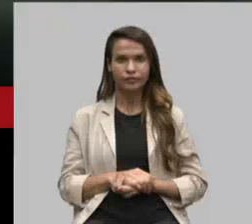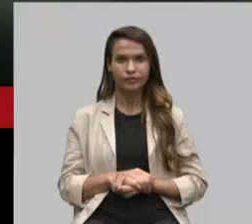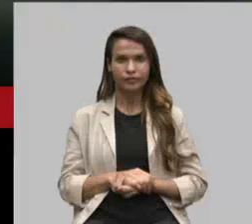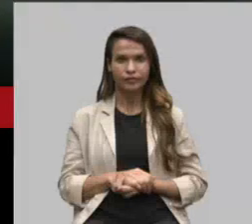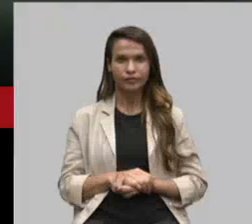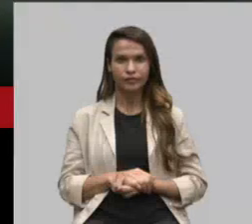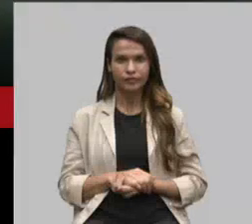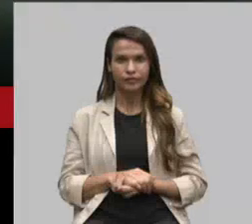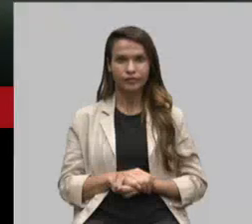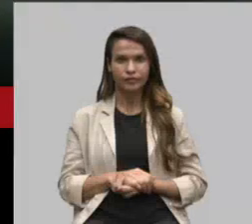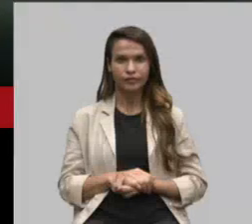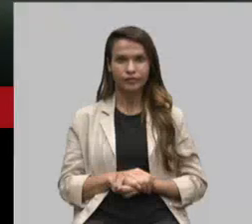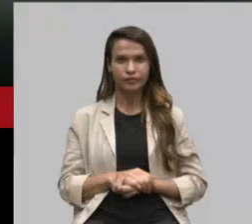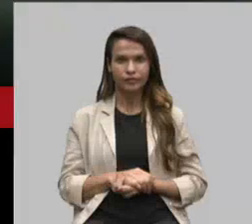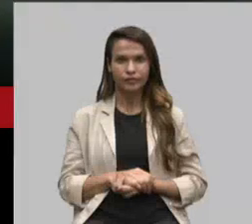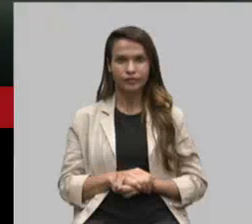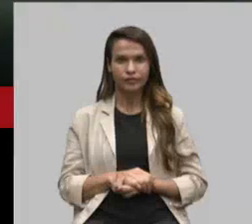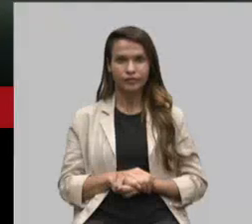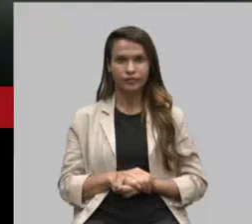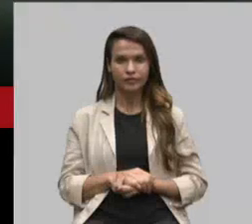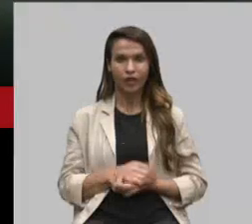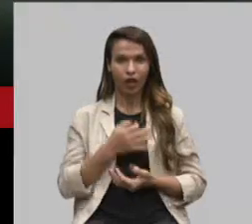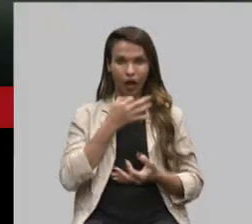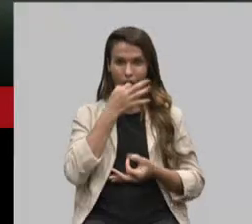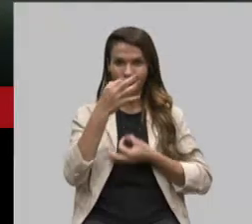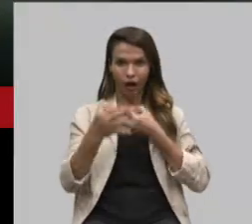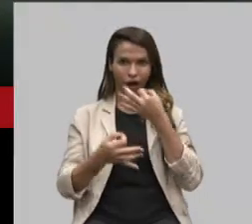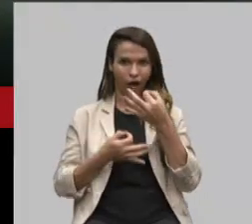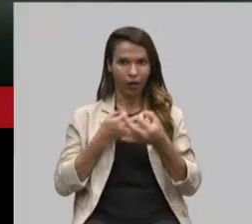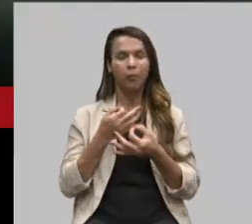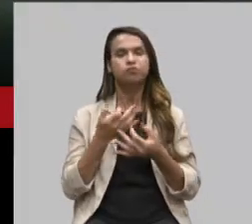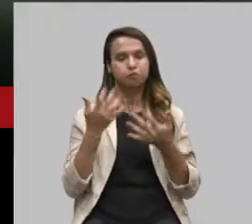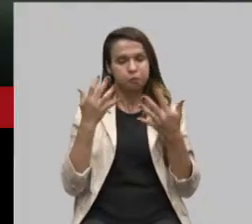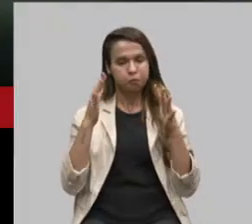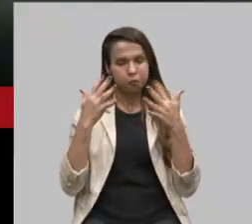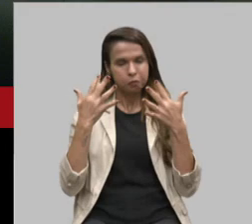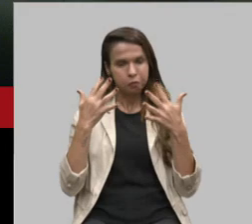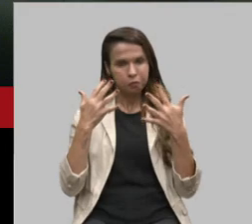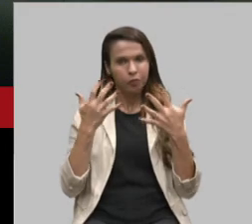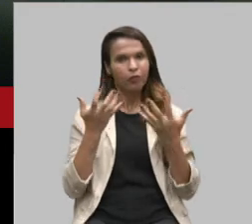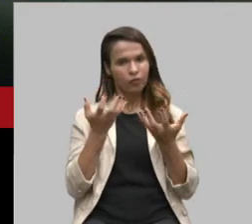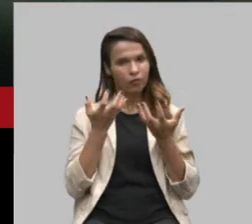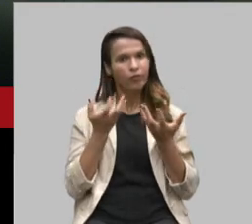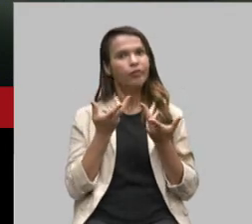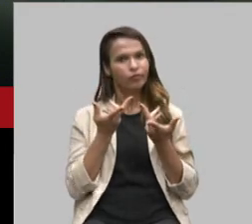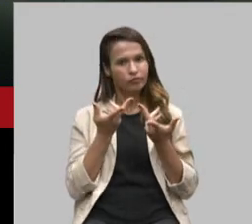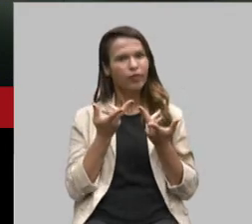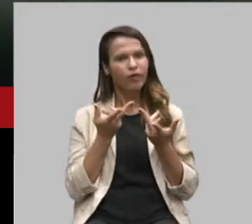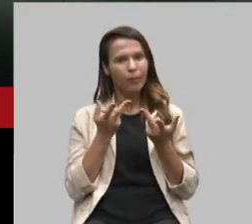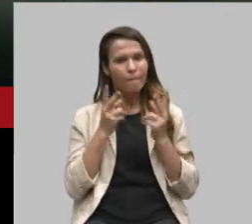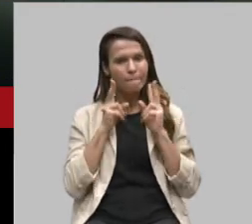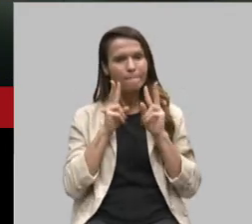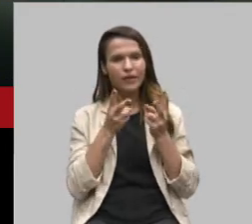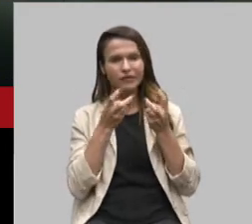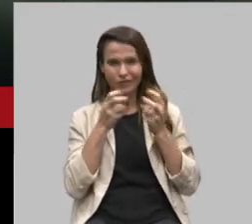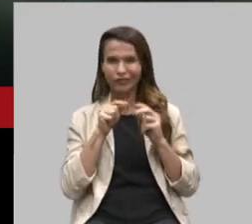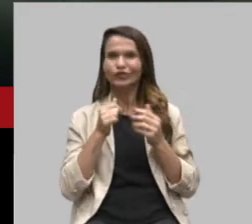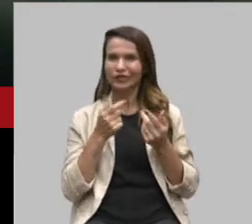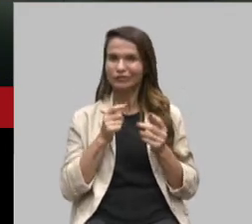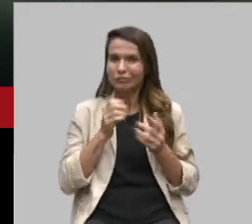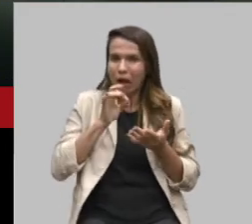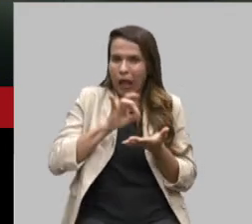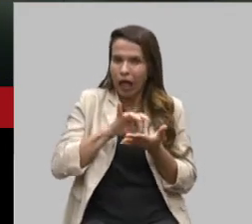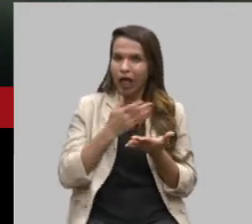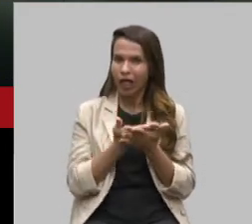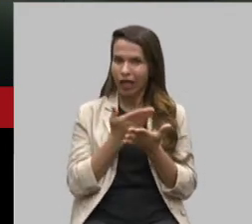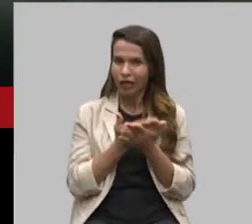gente os argumentos de vocês são muito aplaus a gente tá vendo que vocês realmente estudaram para poder argumentar mas novamente por favor tomem